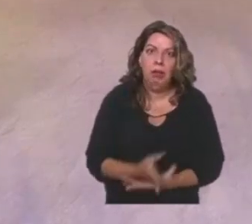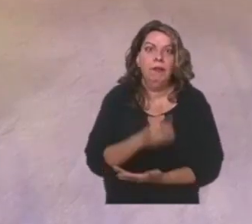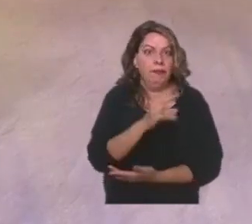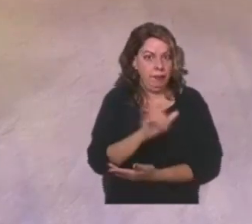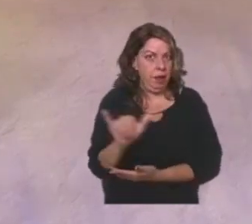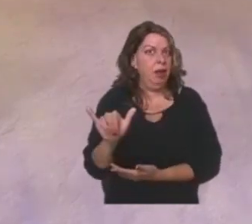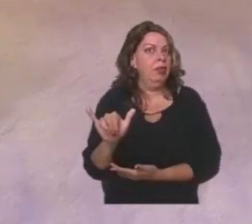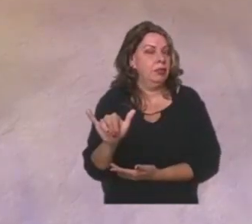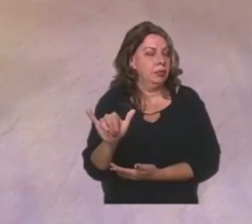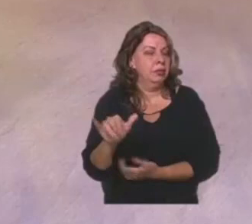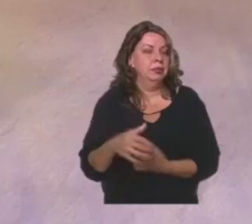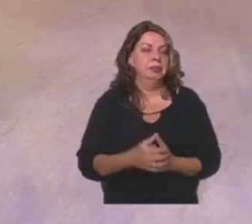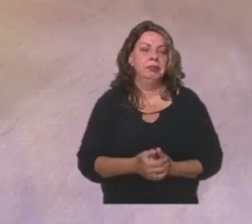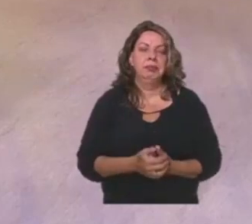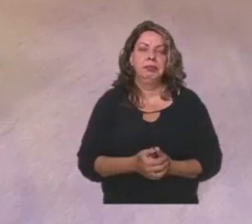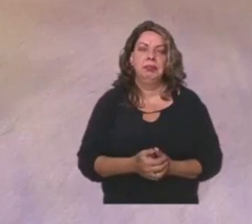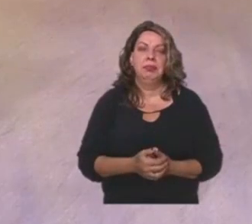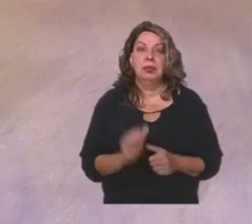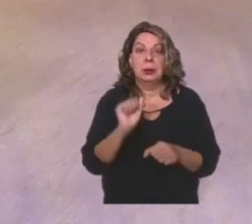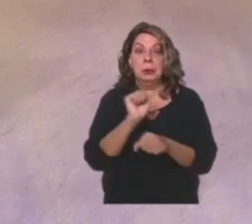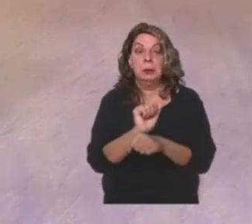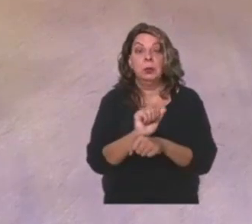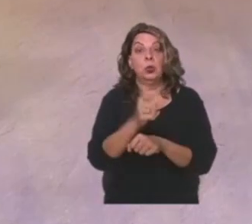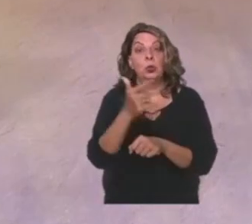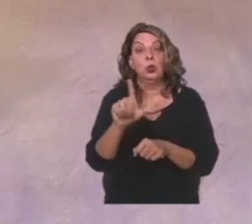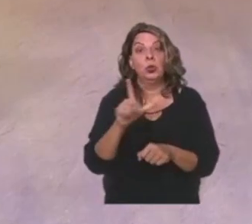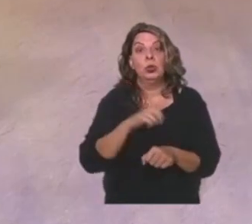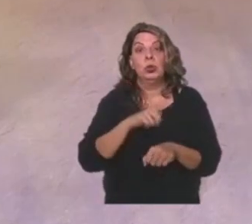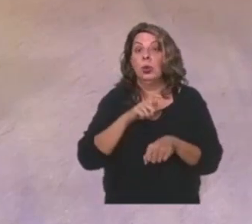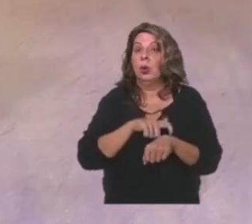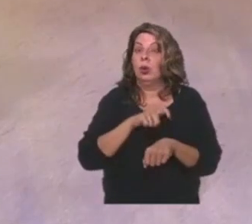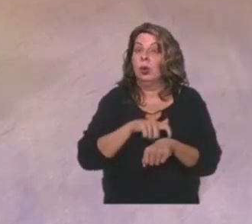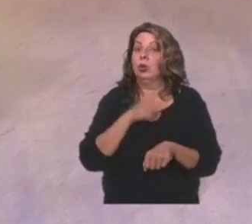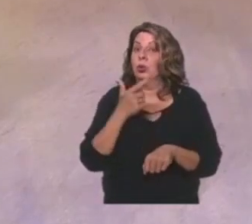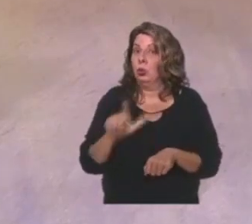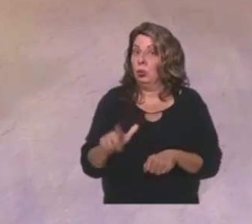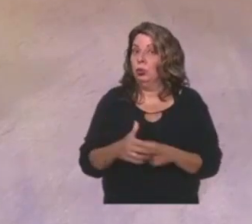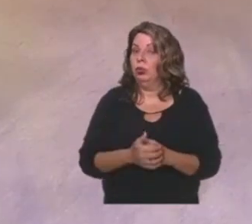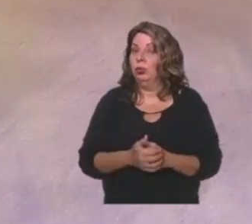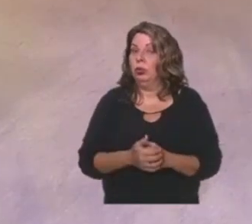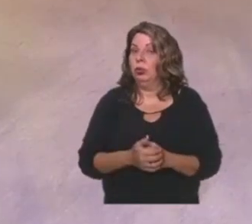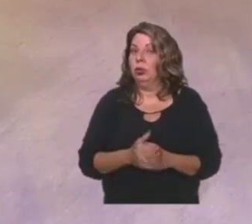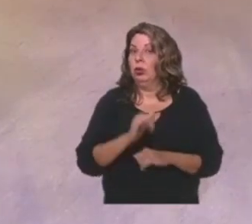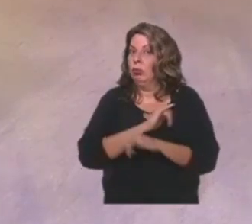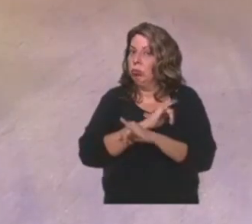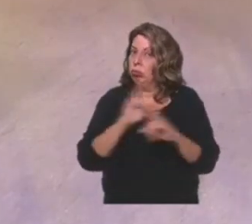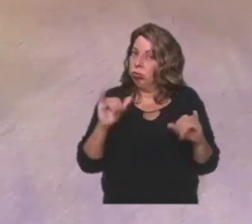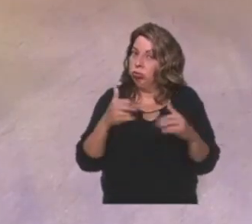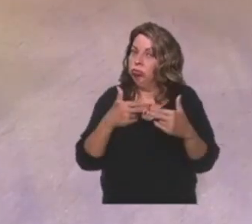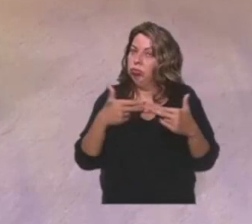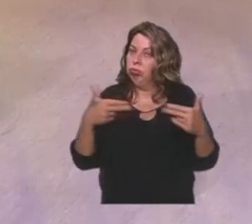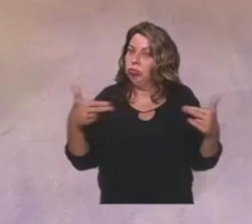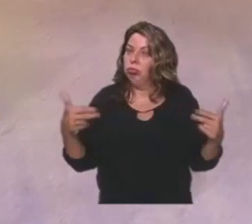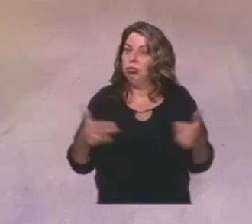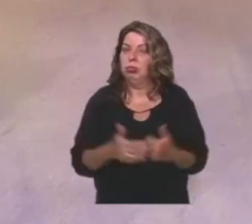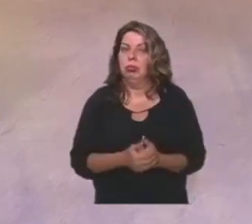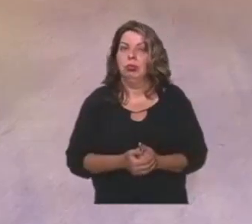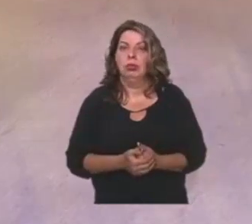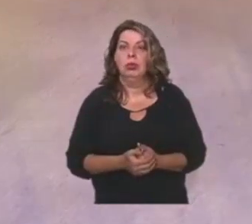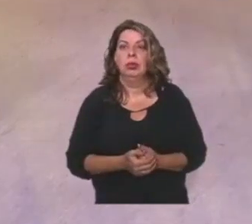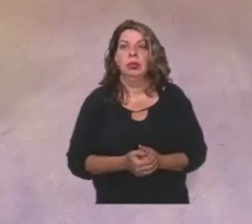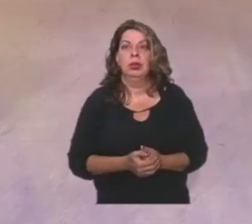mundo. Então é isso, viu? E estaremos novamente um pouquinho mais cedo, claro, para anunciar muito mais nomes. Então,